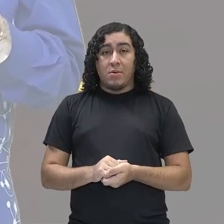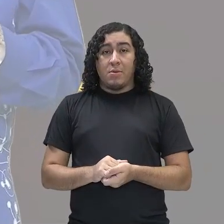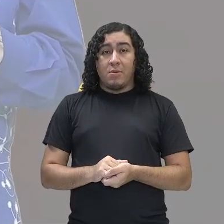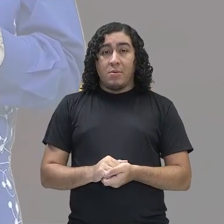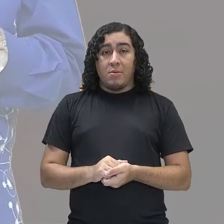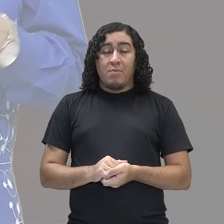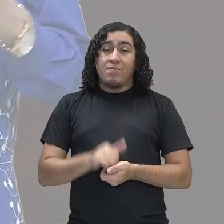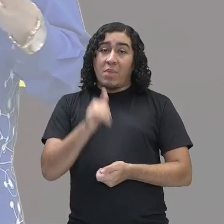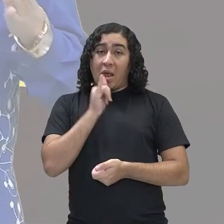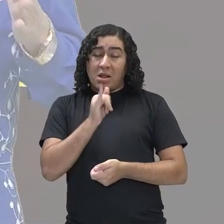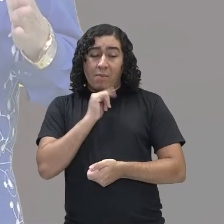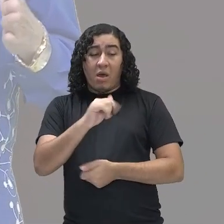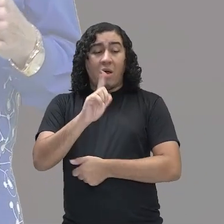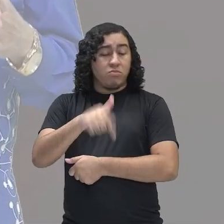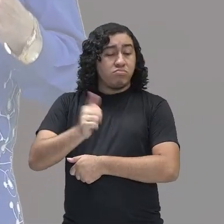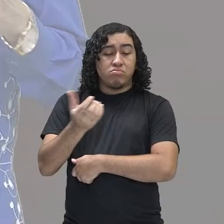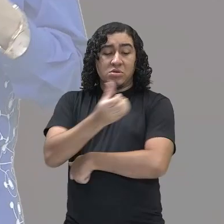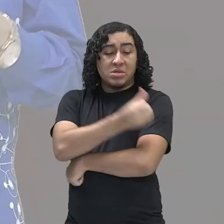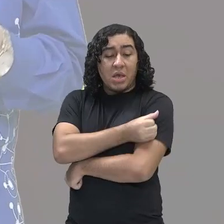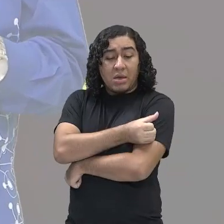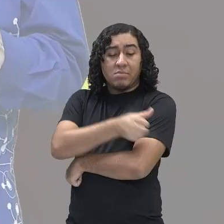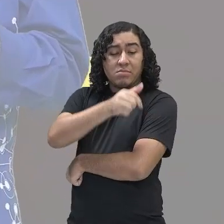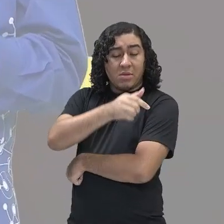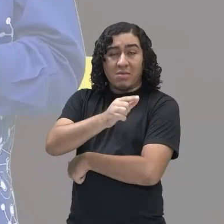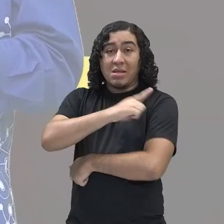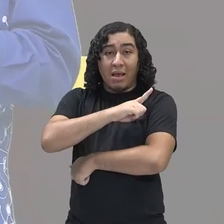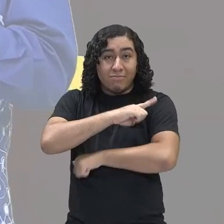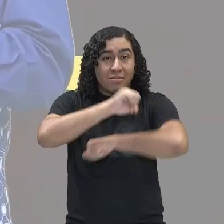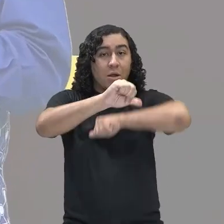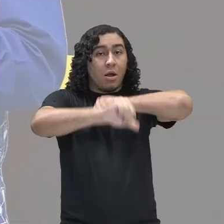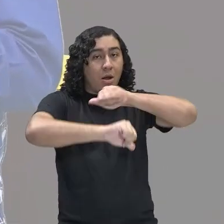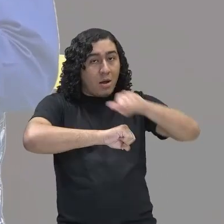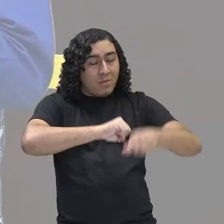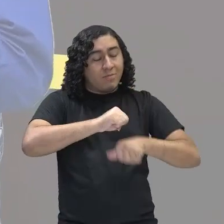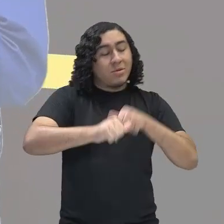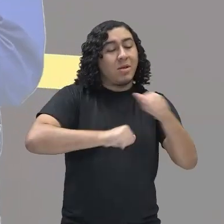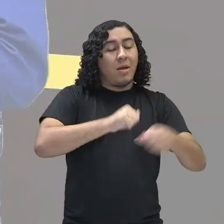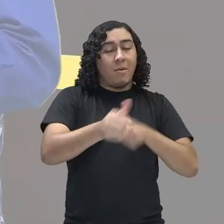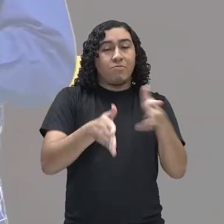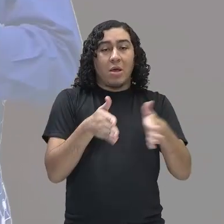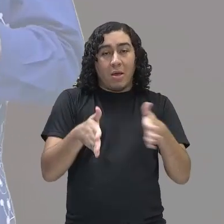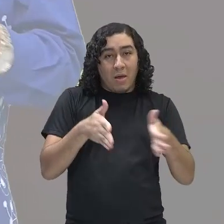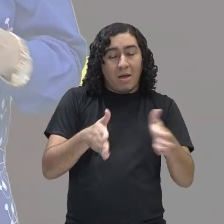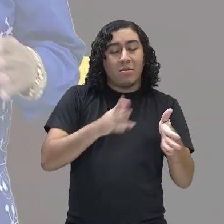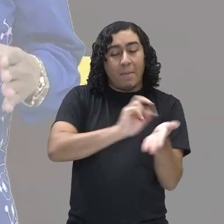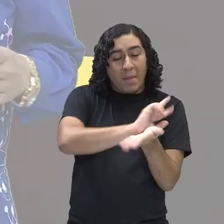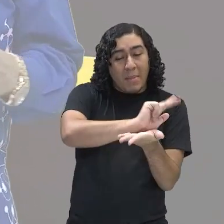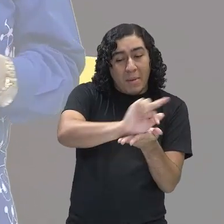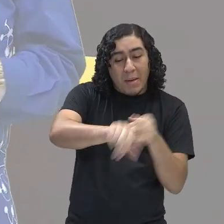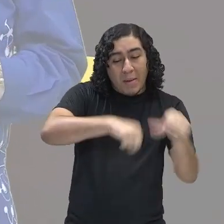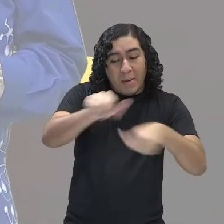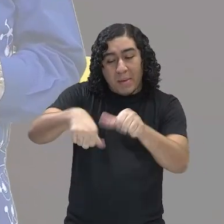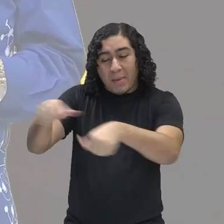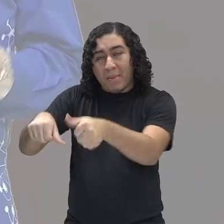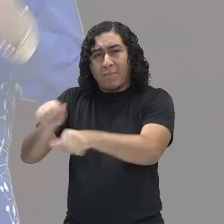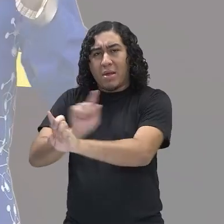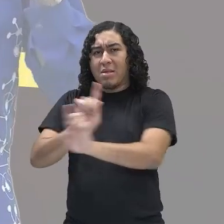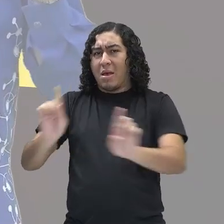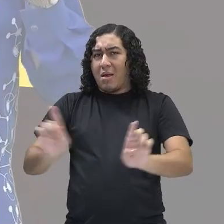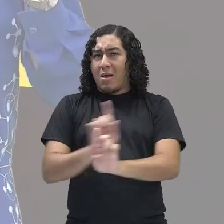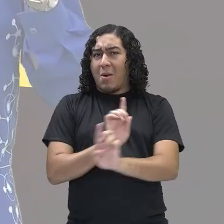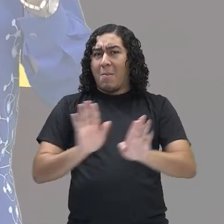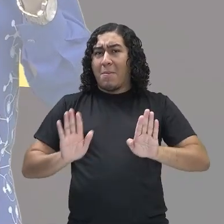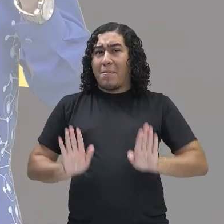ano para o outro, século XV, XVI, XVII, XVIII, XIX, XX, XXI. Não, foi só o tempo que passou. Não,